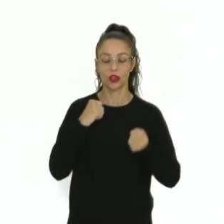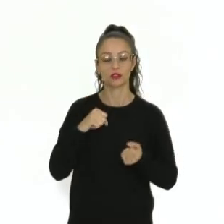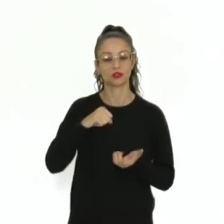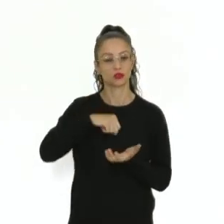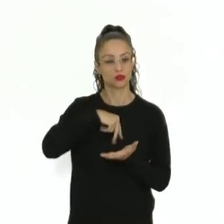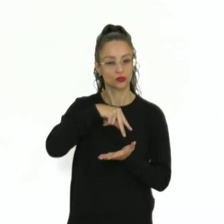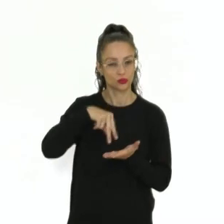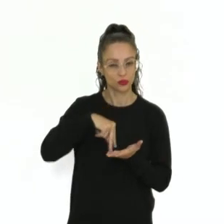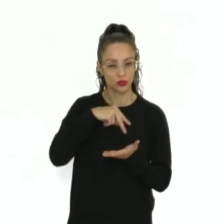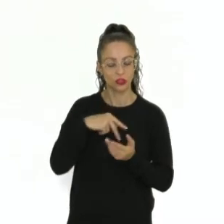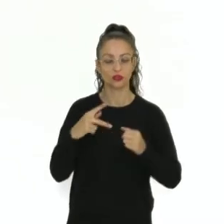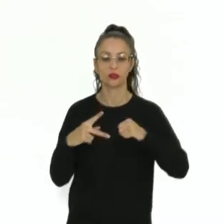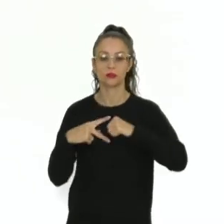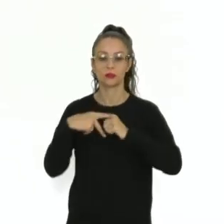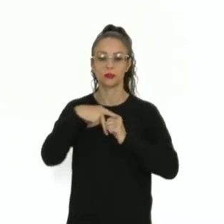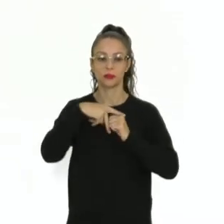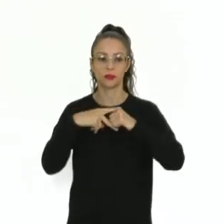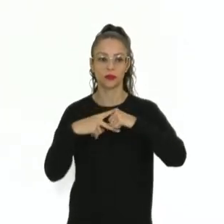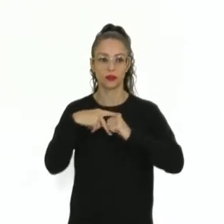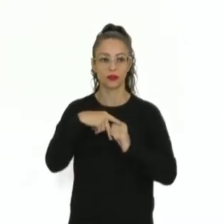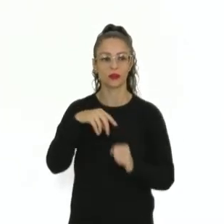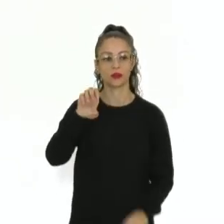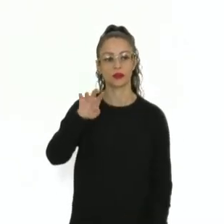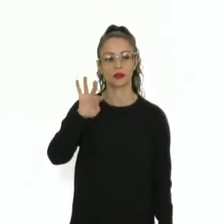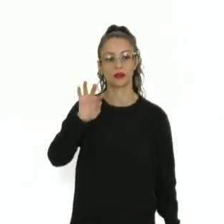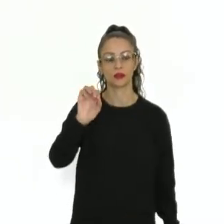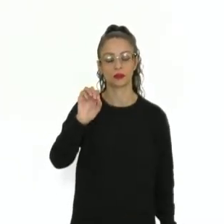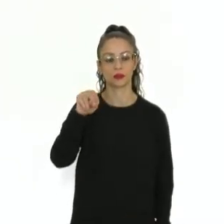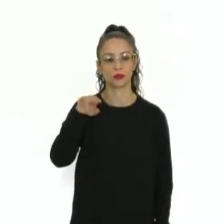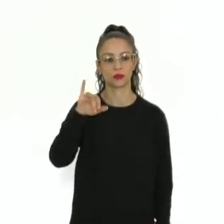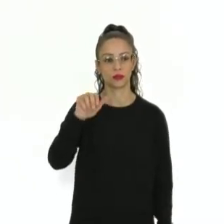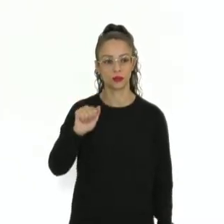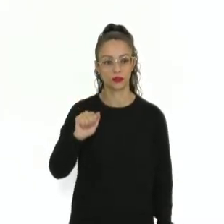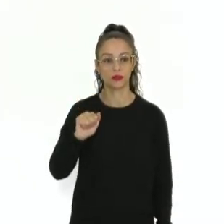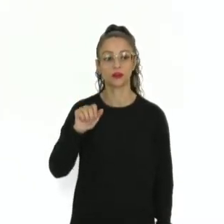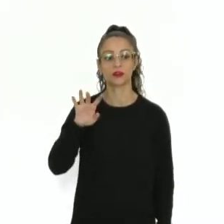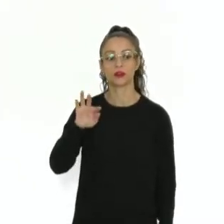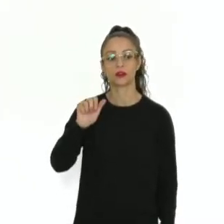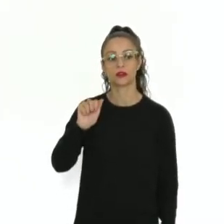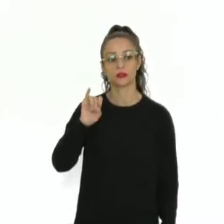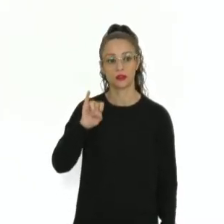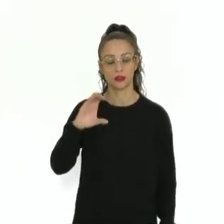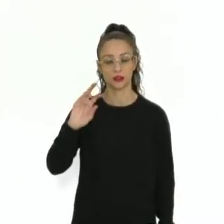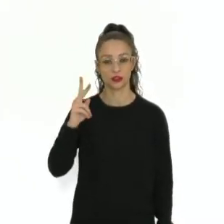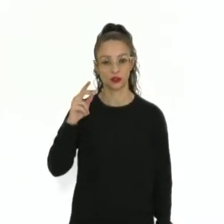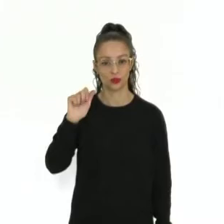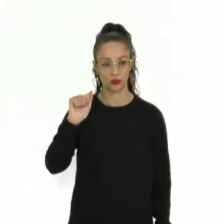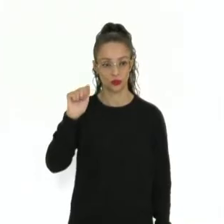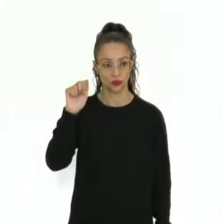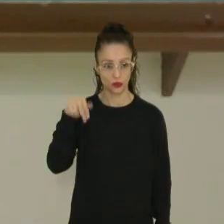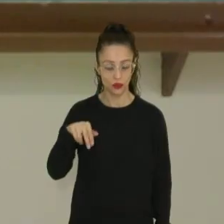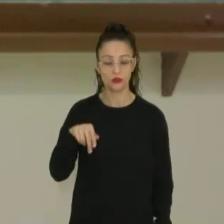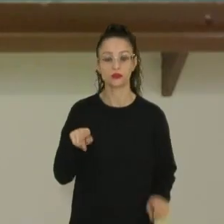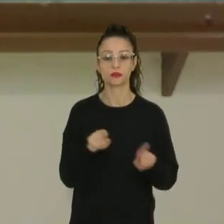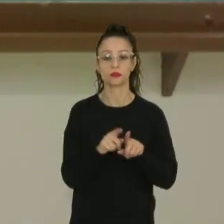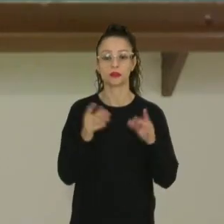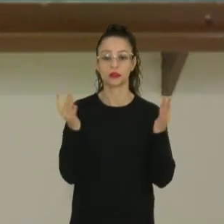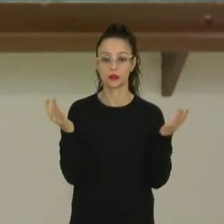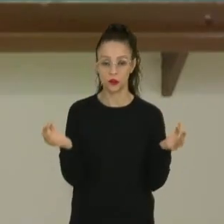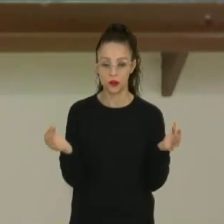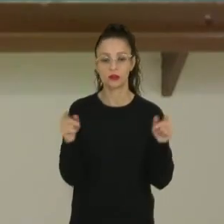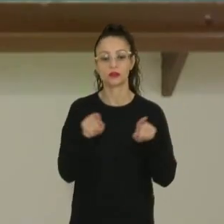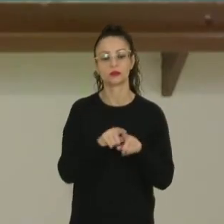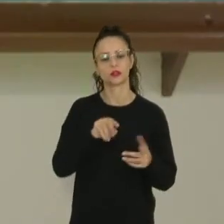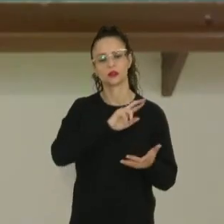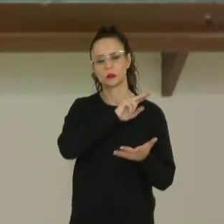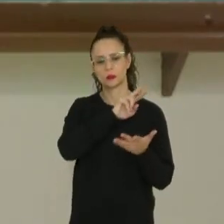holística, o Pilates, eutonia, Tai Chi Chuan, yoga e outros. Então, vejam, são